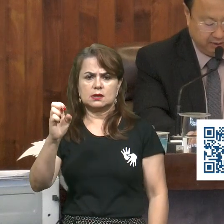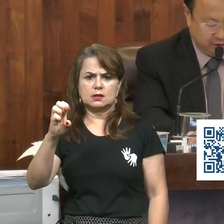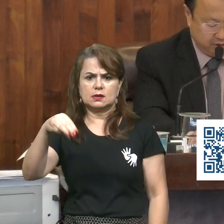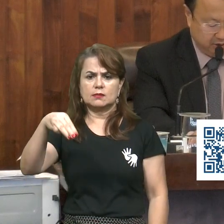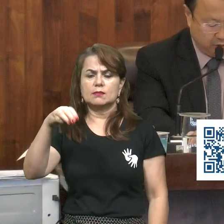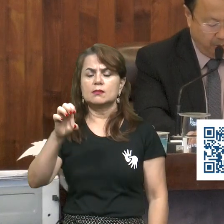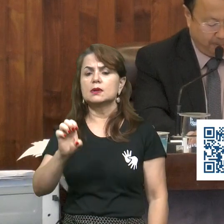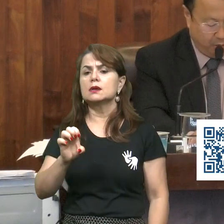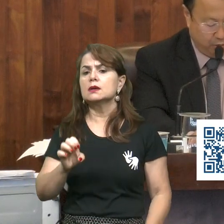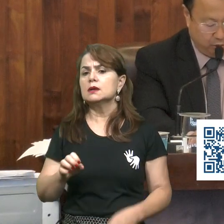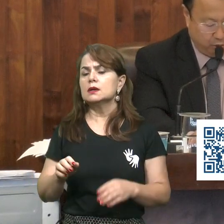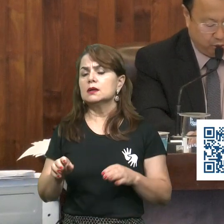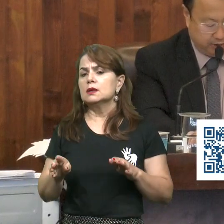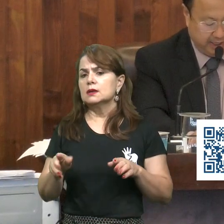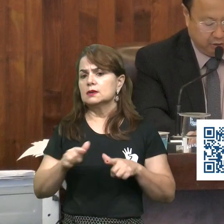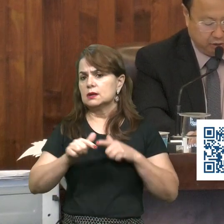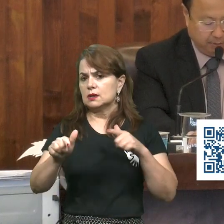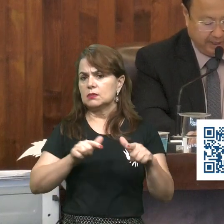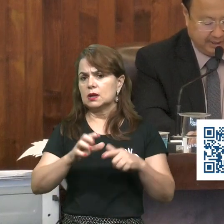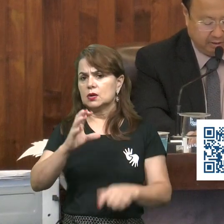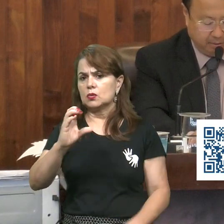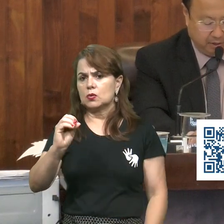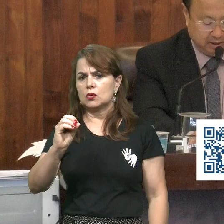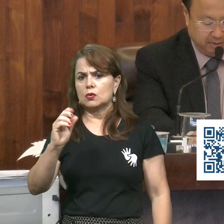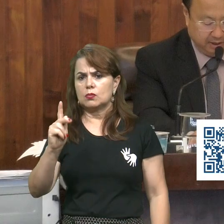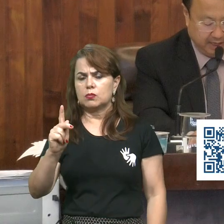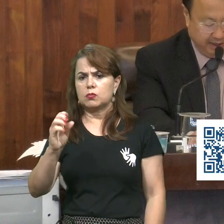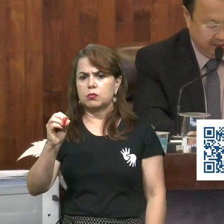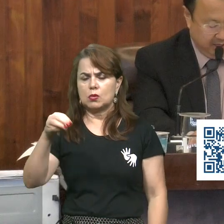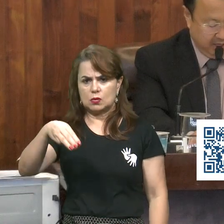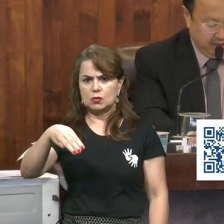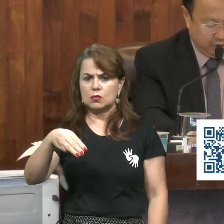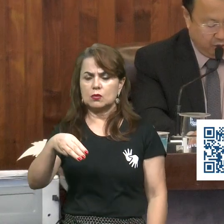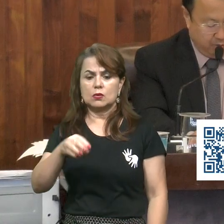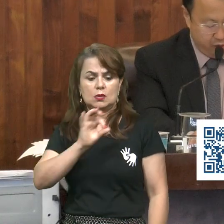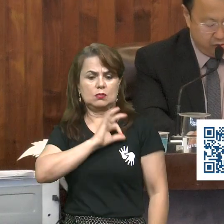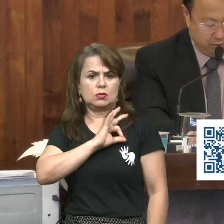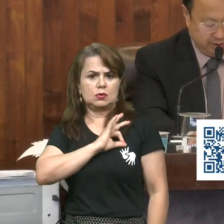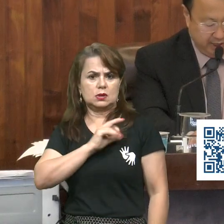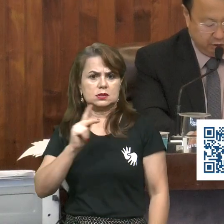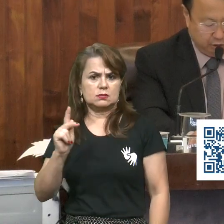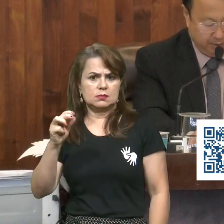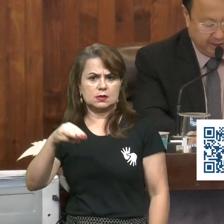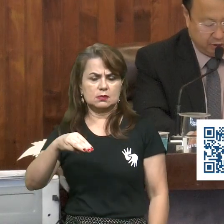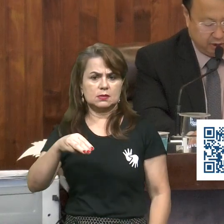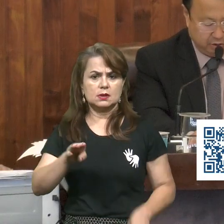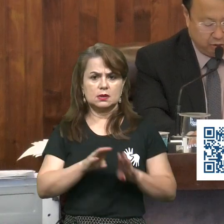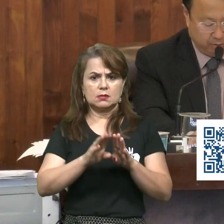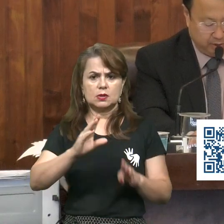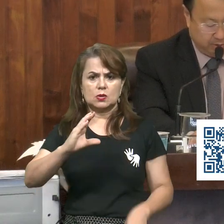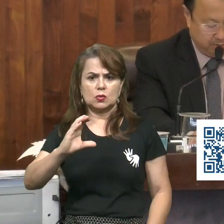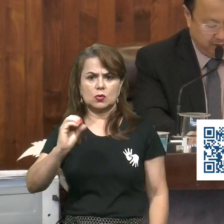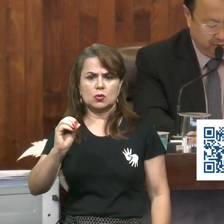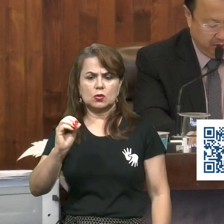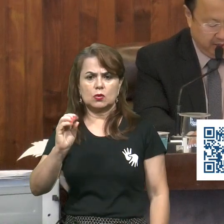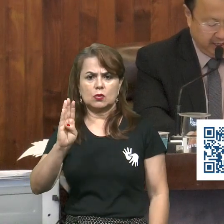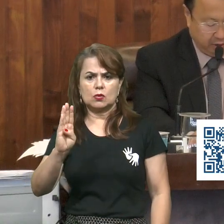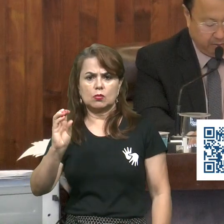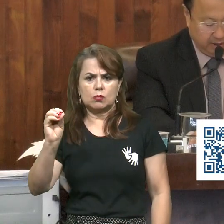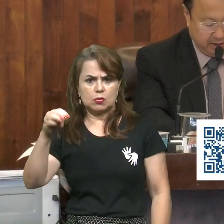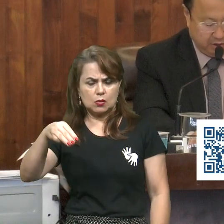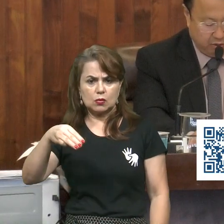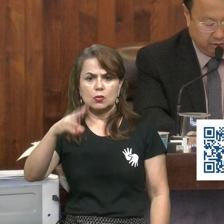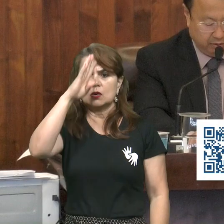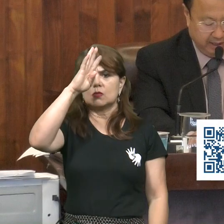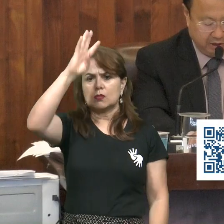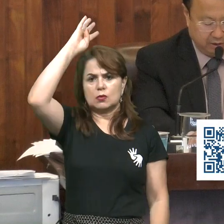de serviços de COPOM, Centro de Operação da Polícia Militar, e COBOM, Centro de Operações do Corpo de Bombeiro, que